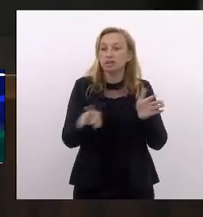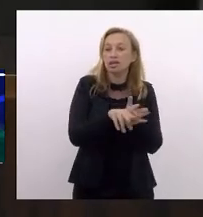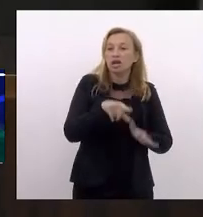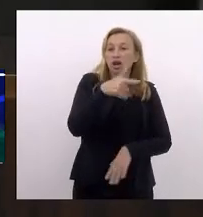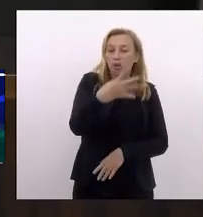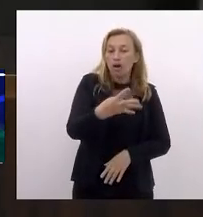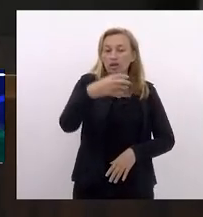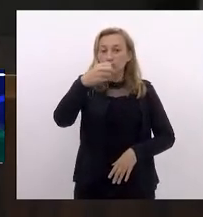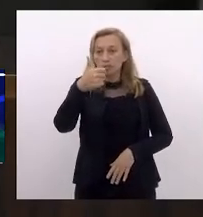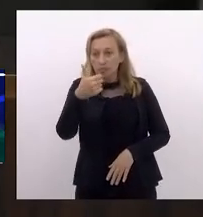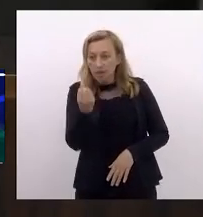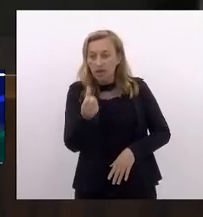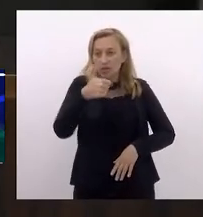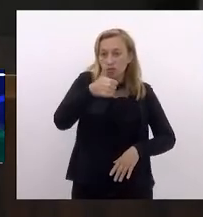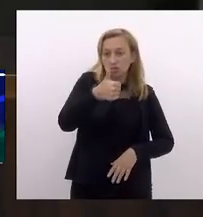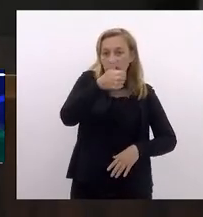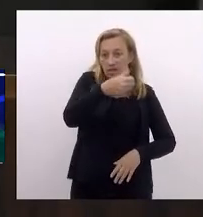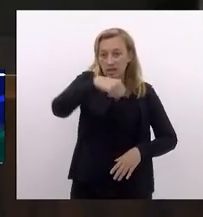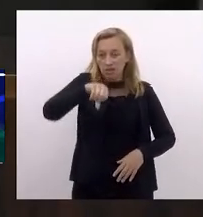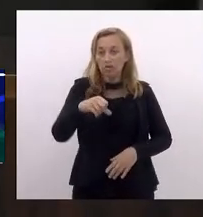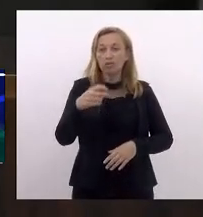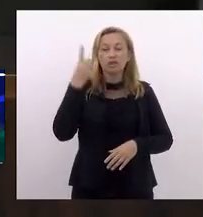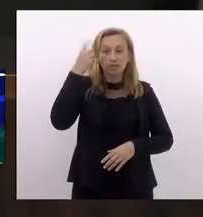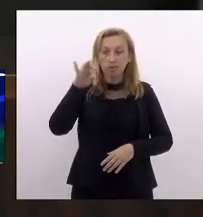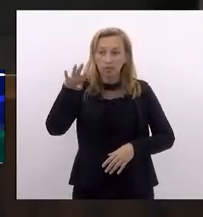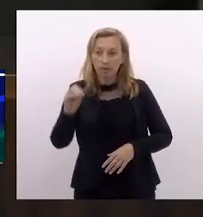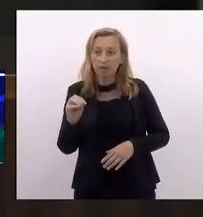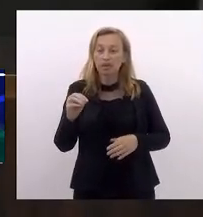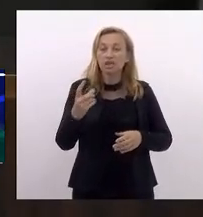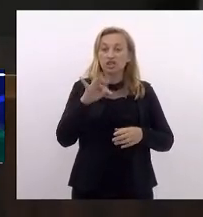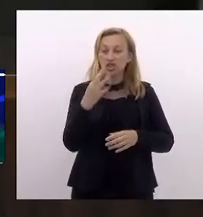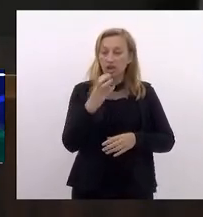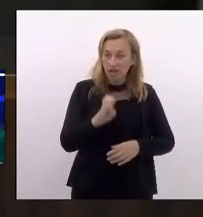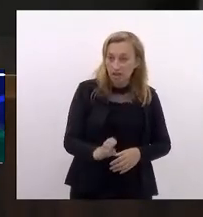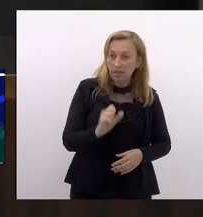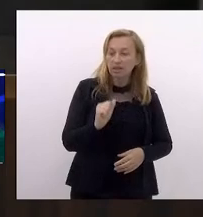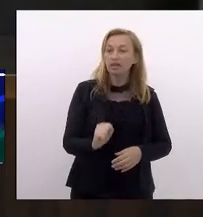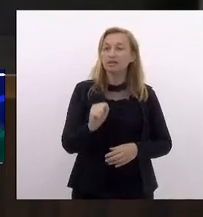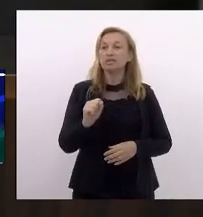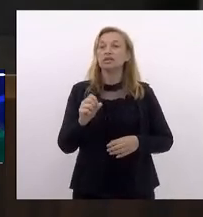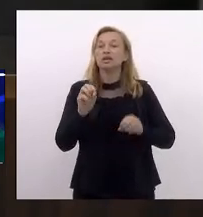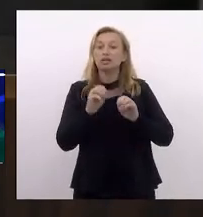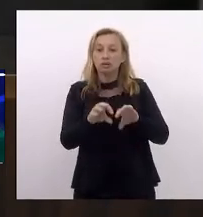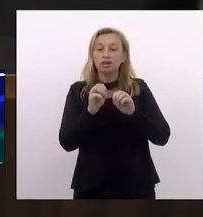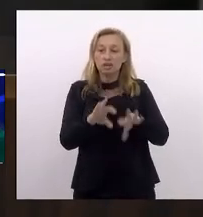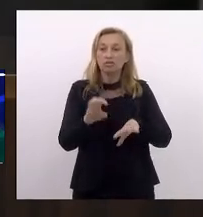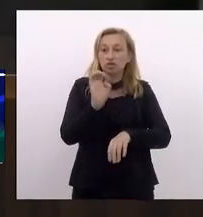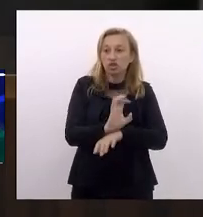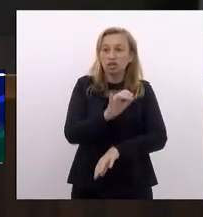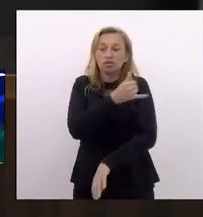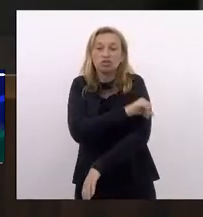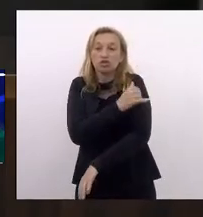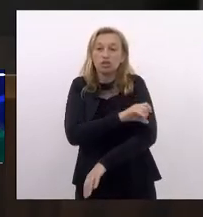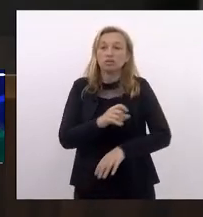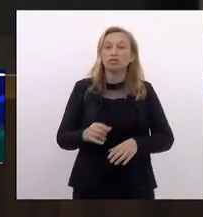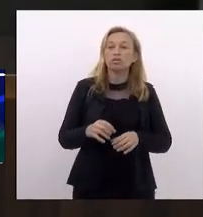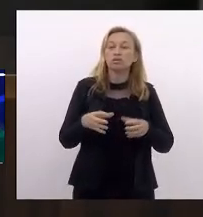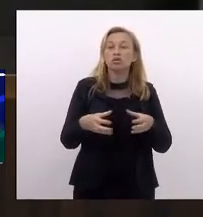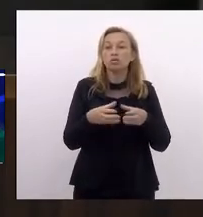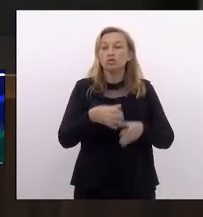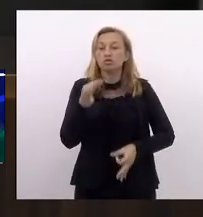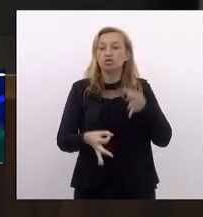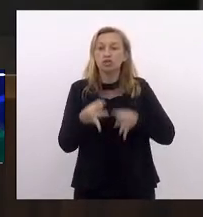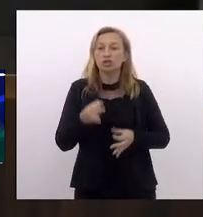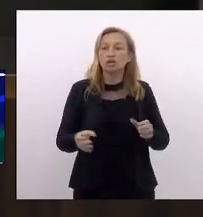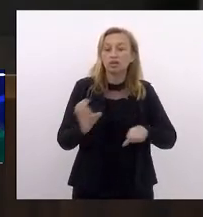15461 19 de Março Gualberto declaração José de Anchieta para patrono da Educação do Estado do Rio de Janeiro pareceres da comissão de